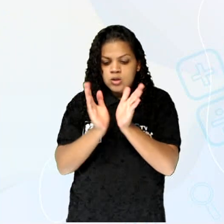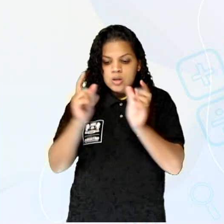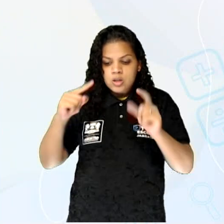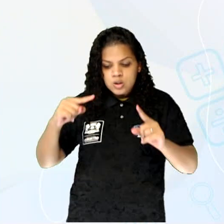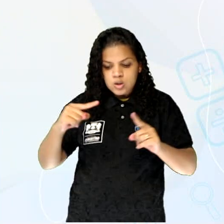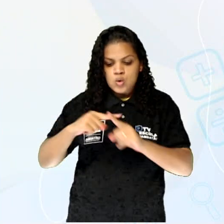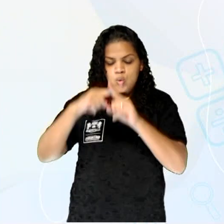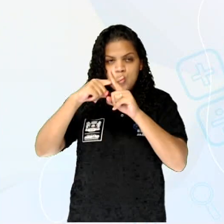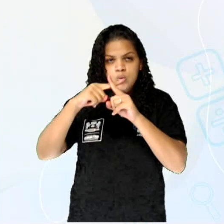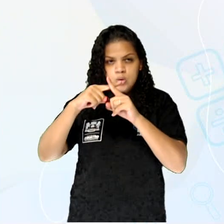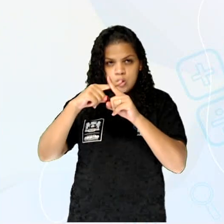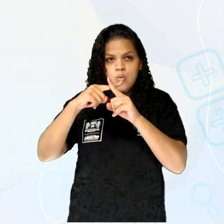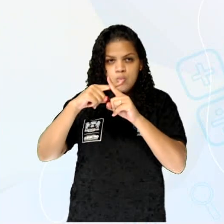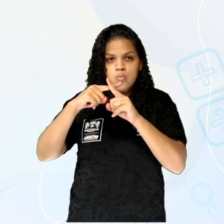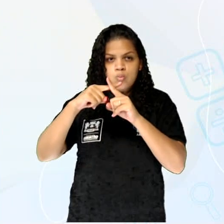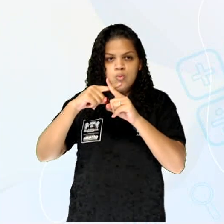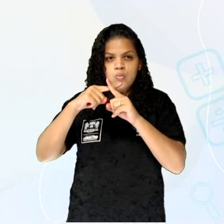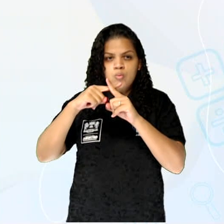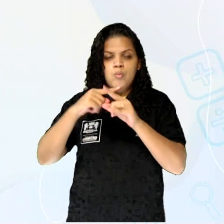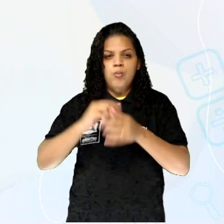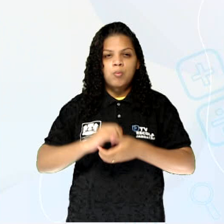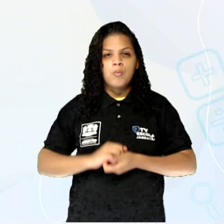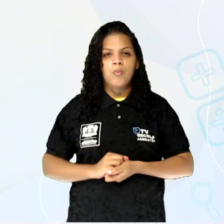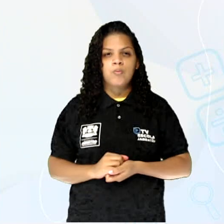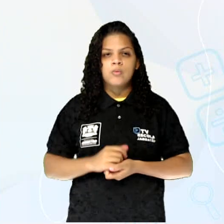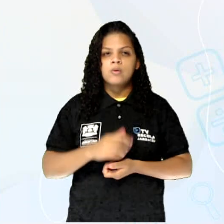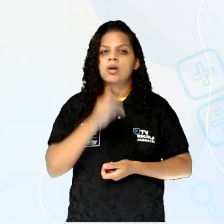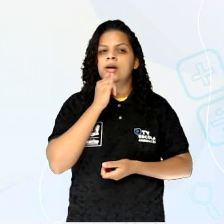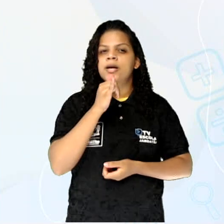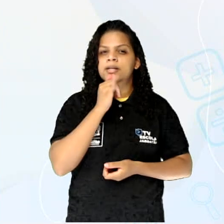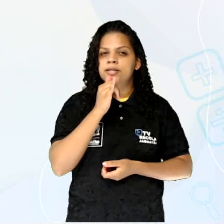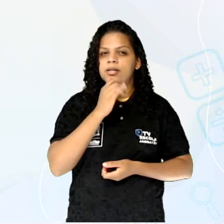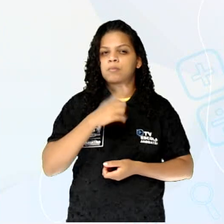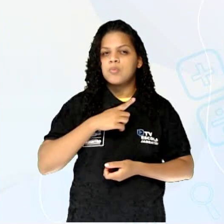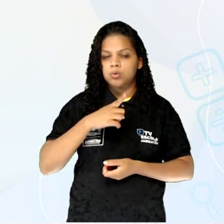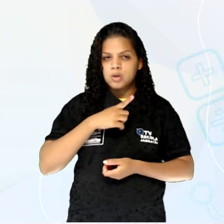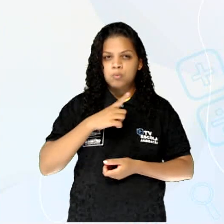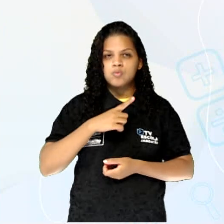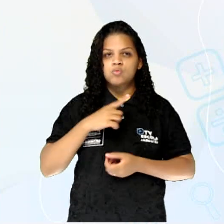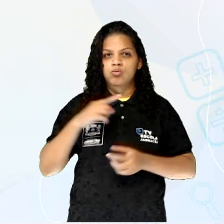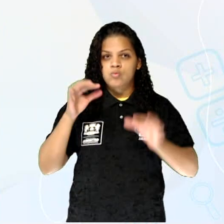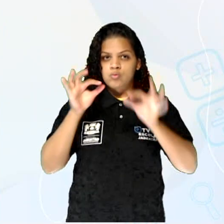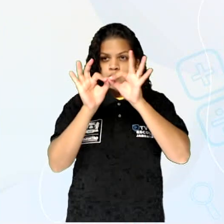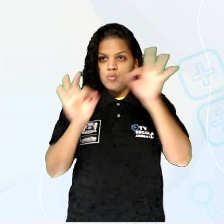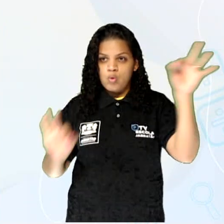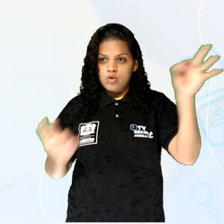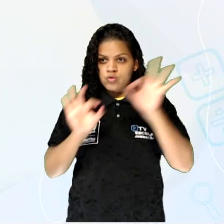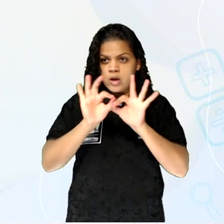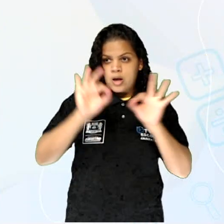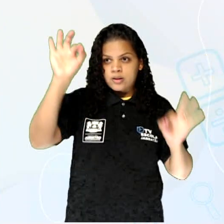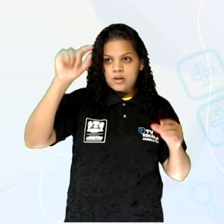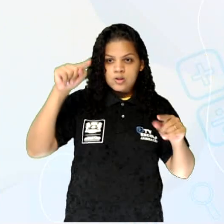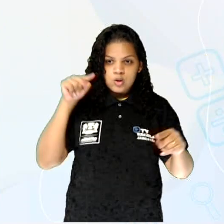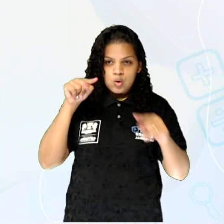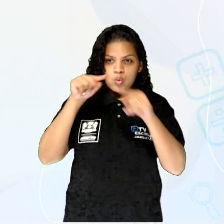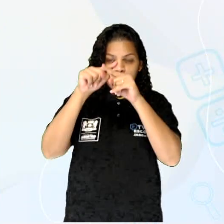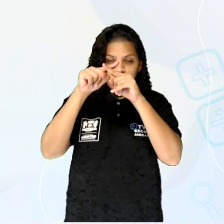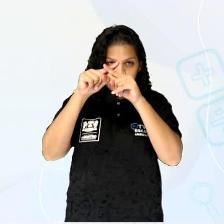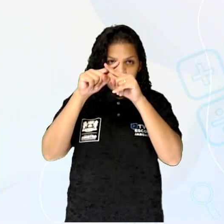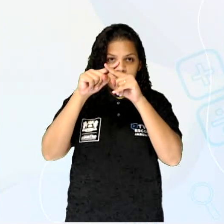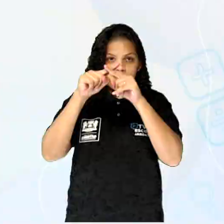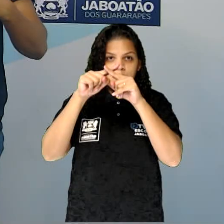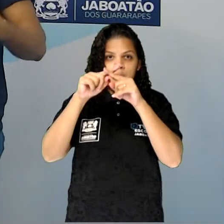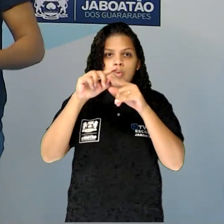determinado. Vamos ver exemplos Olha nós temos aqui em duas retas ela se cruzam no ponto é